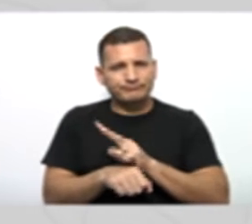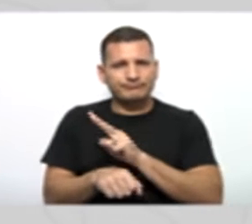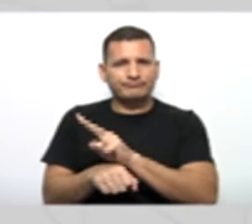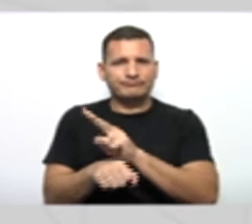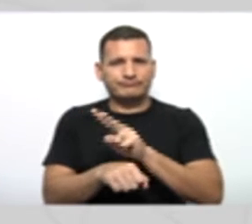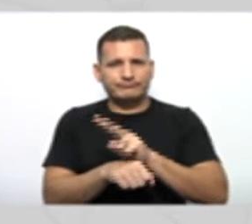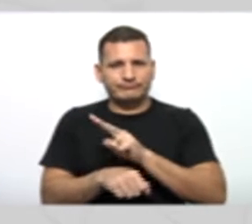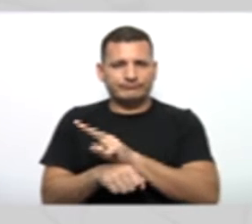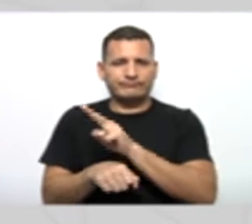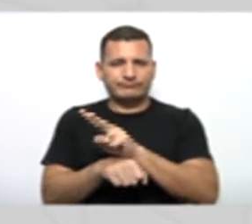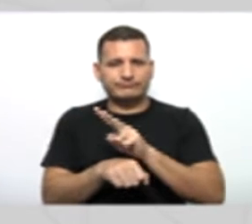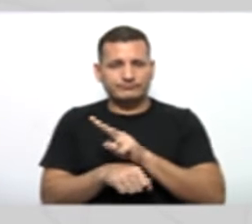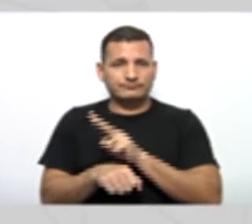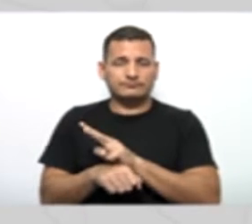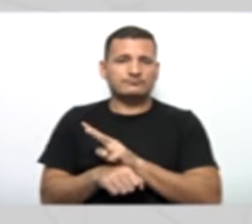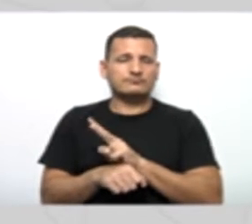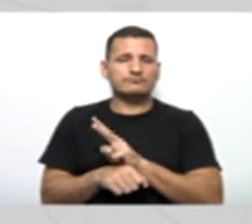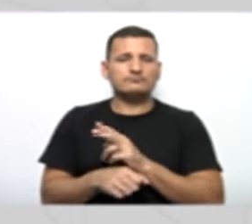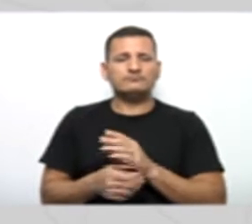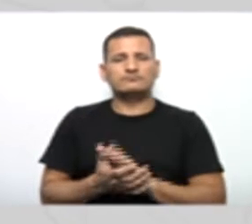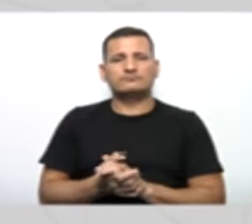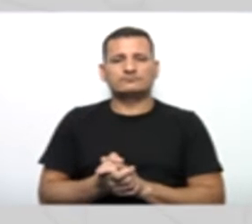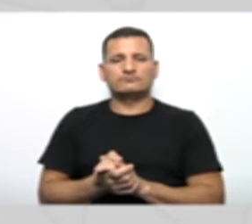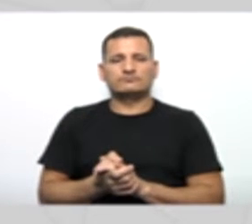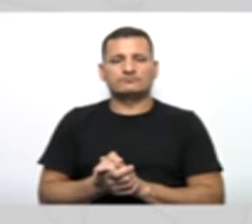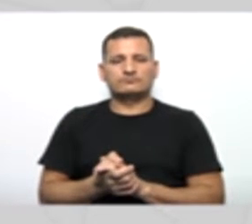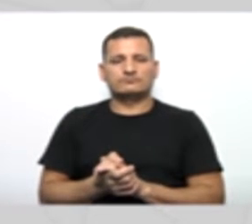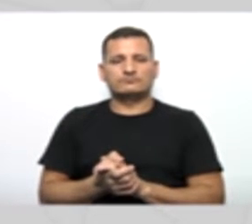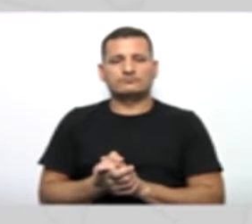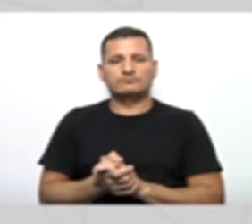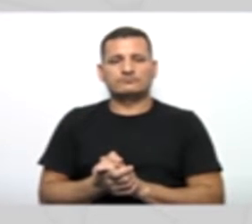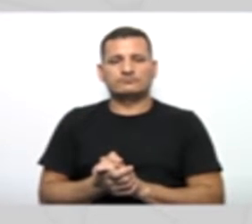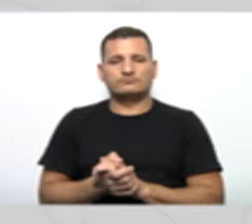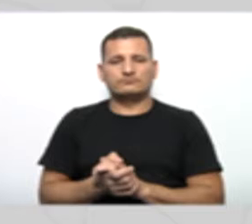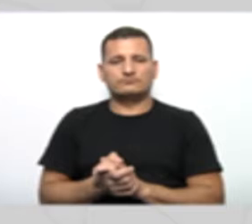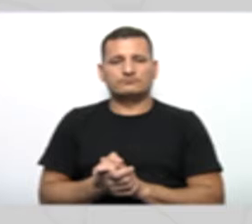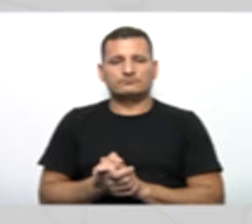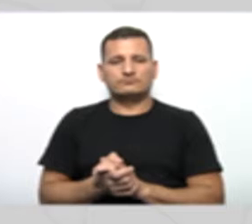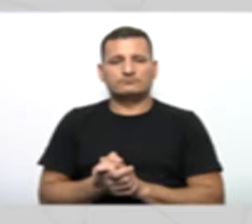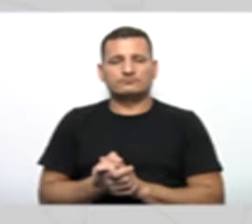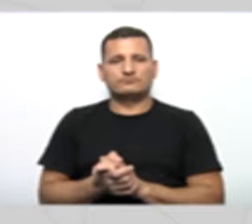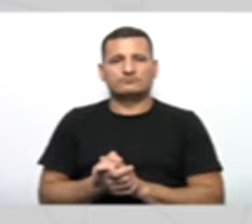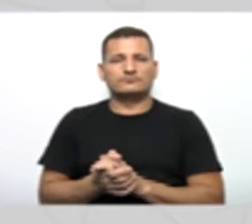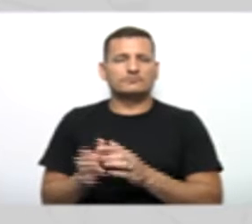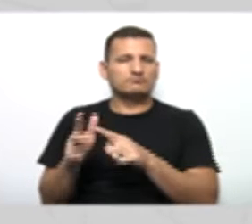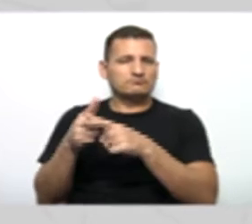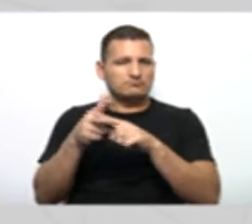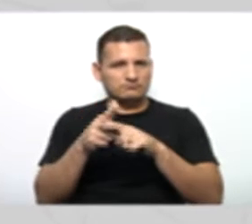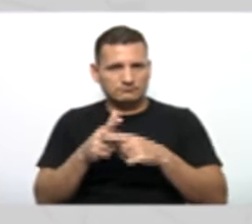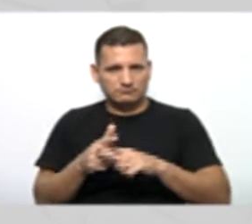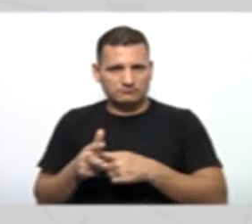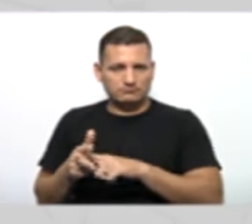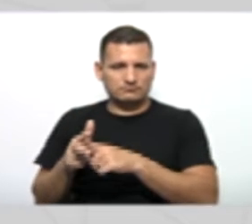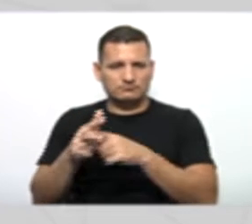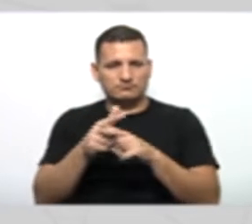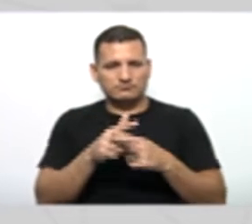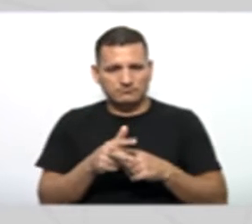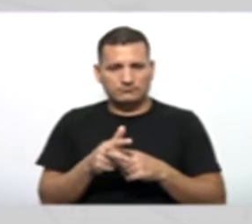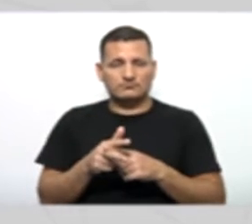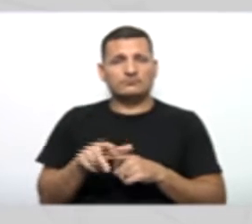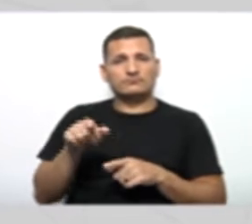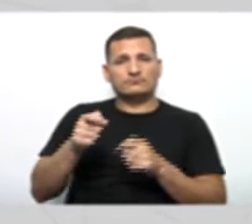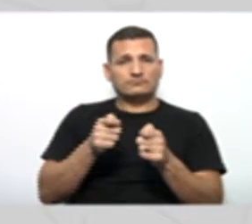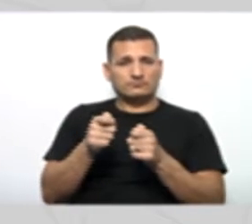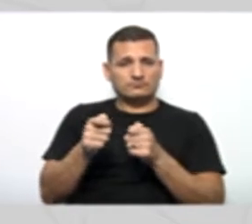O controle geralmente acontece ao fim do processo produtivo. São, portanto, ações corretivas. Esse controle da poluição